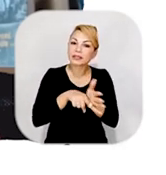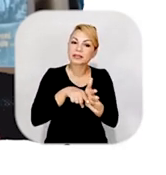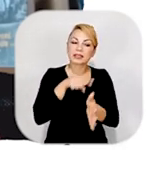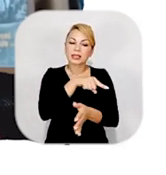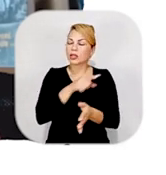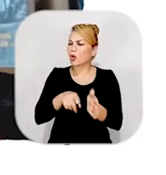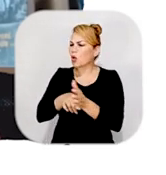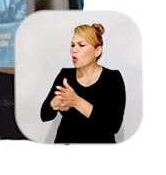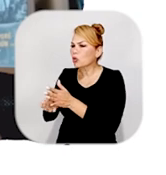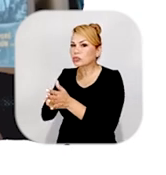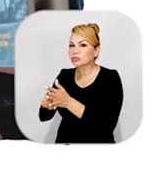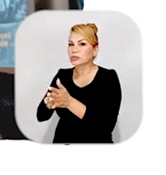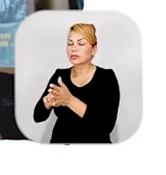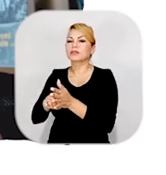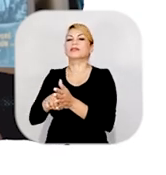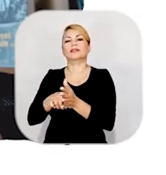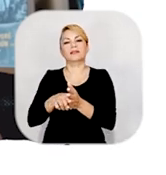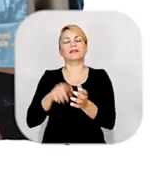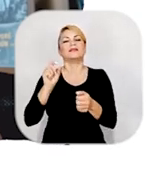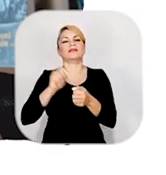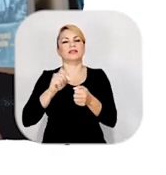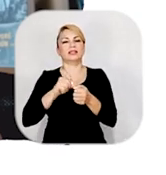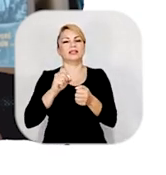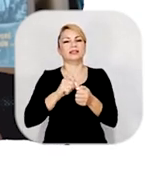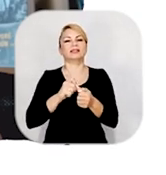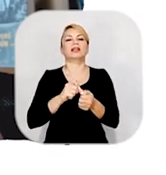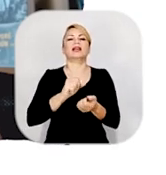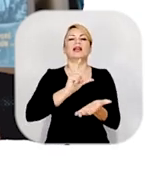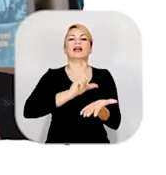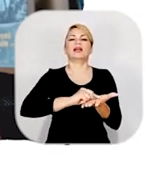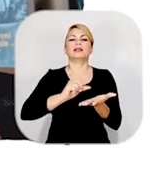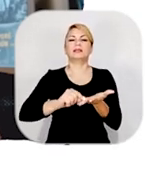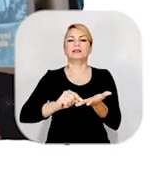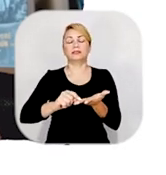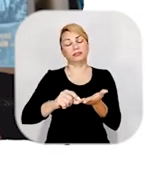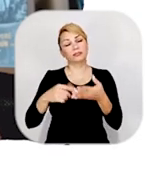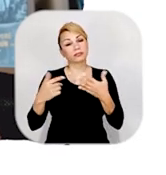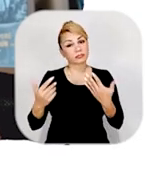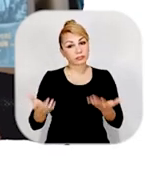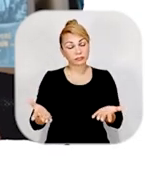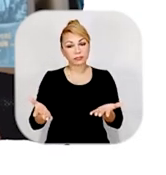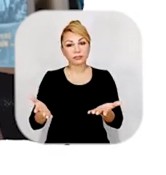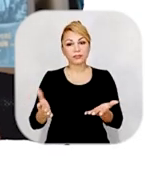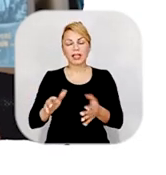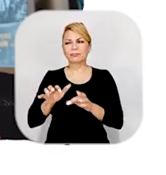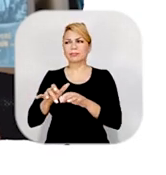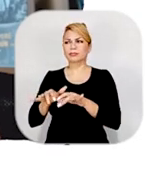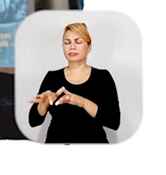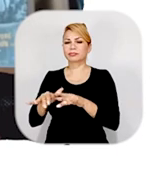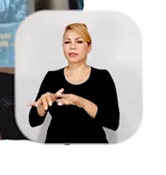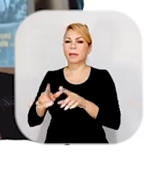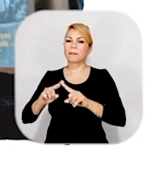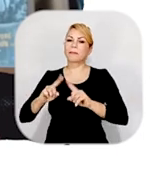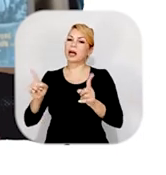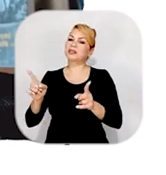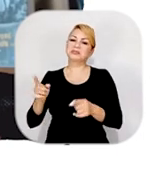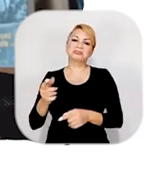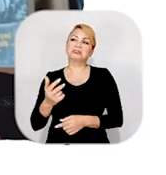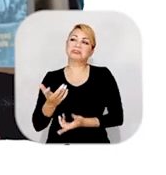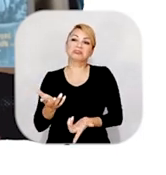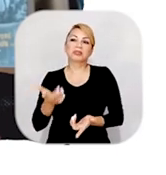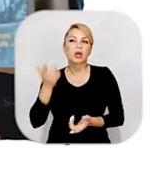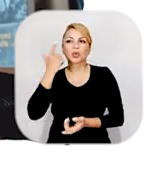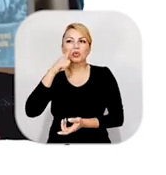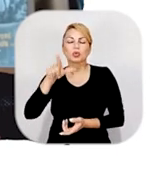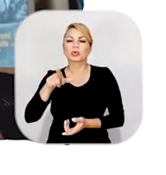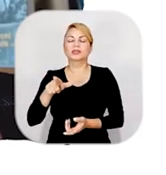escrever os artigos. Né? E ela datilografou tudo isso, mas não conseguiu publicar, e isso ficou